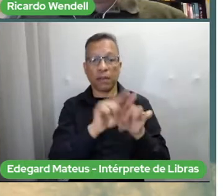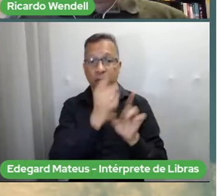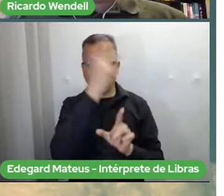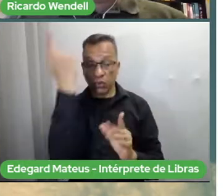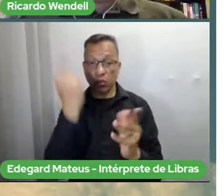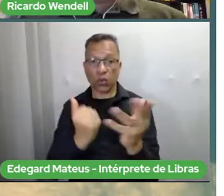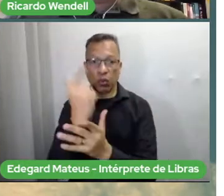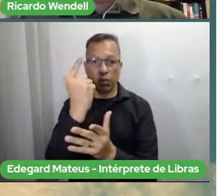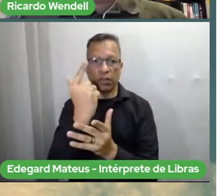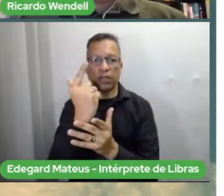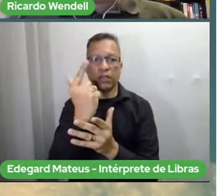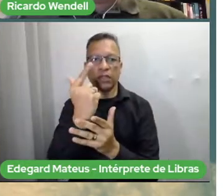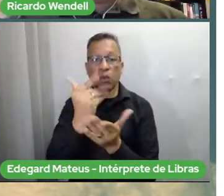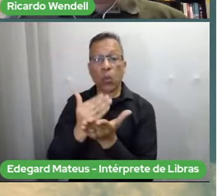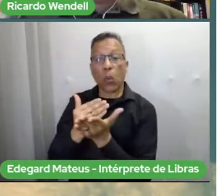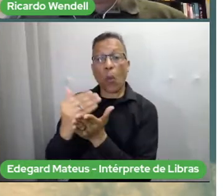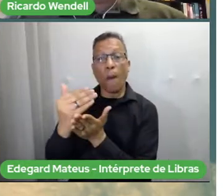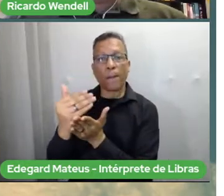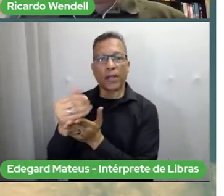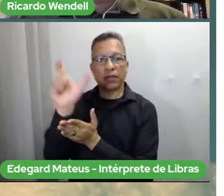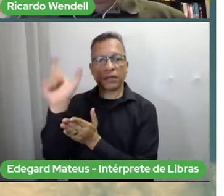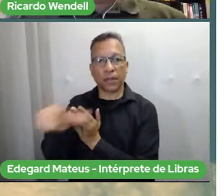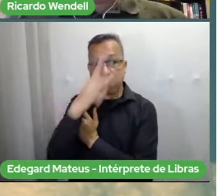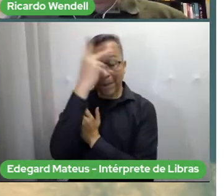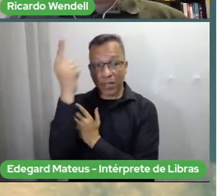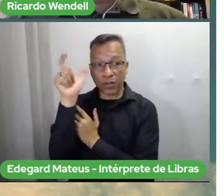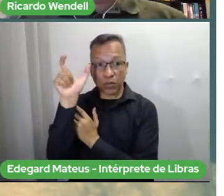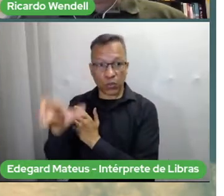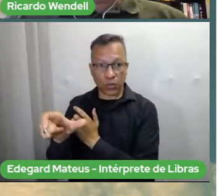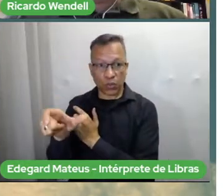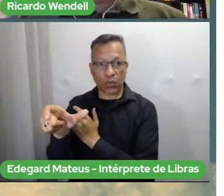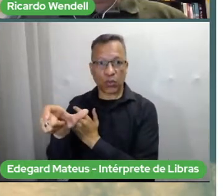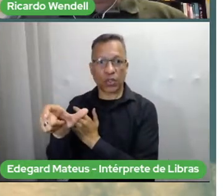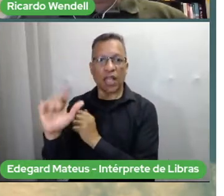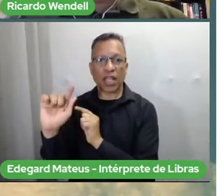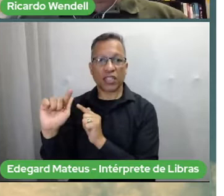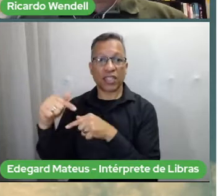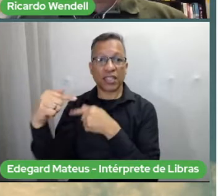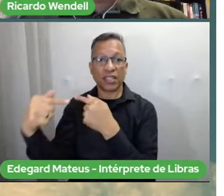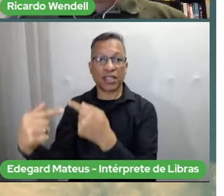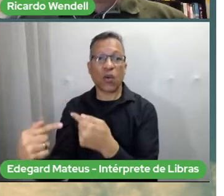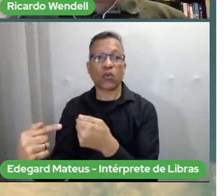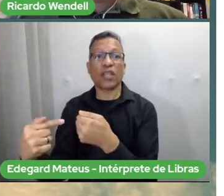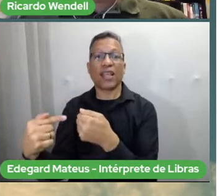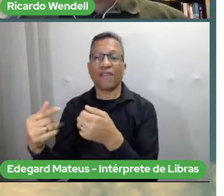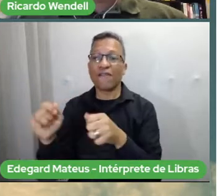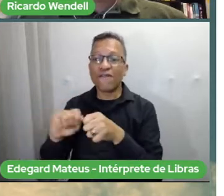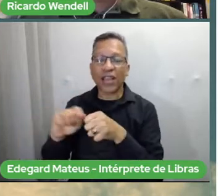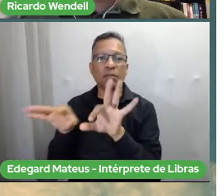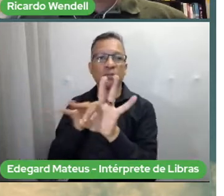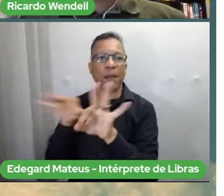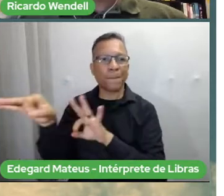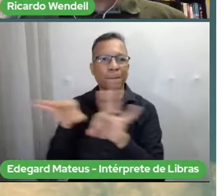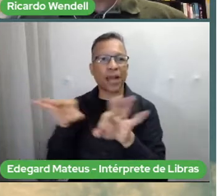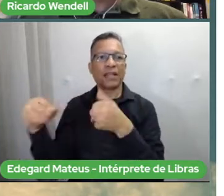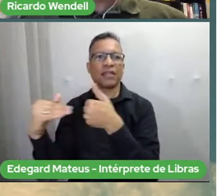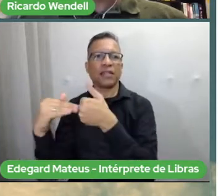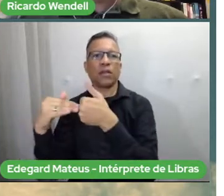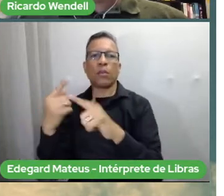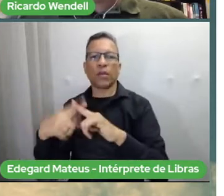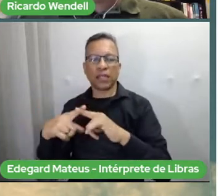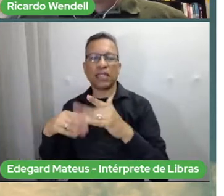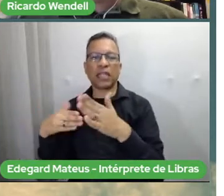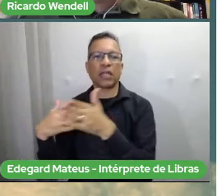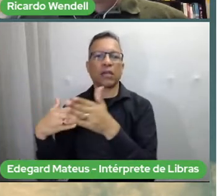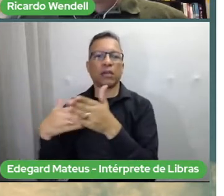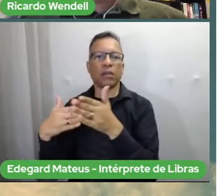Na realidade, no início, eu tenho as pessoas, eu tenho a geração do dado, Ou seja, eu tenho grandes barreiras entre um e